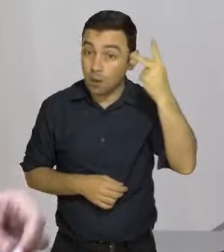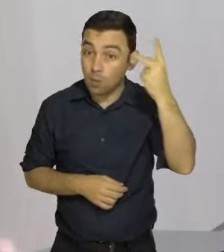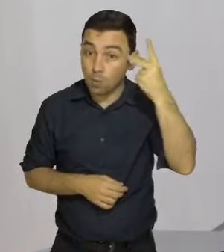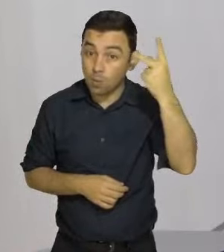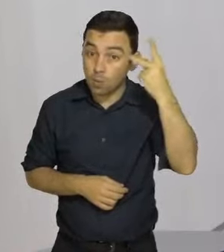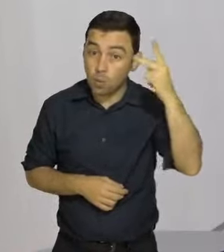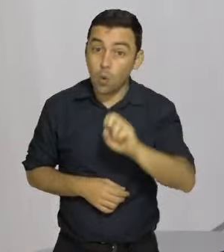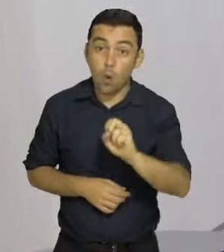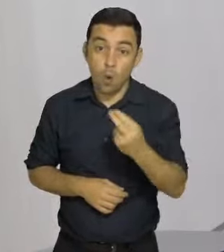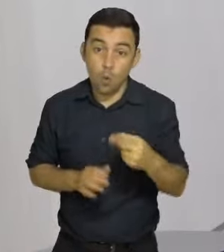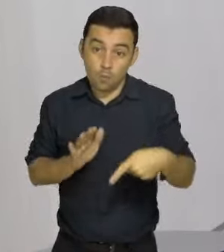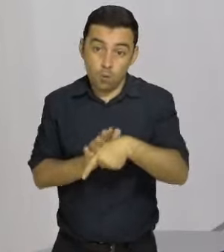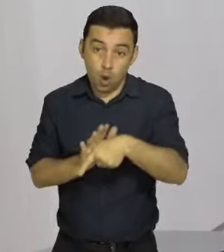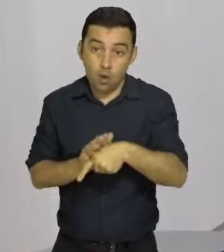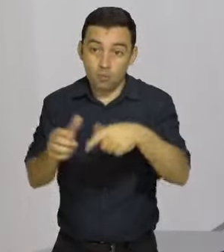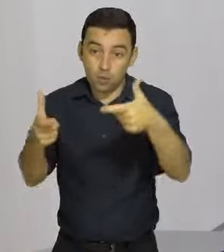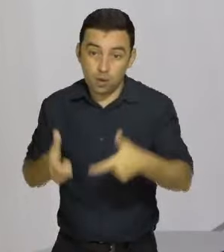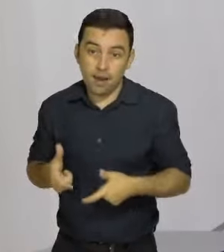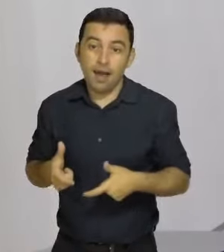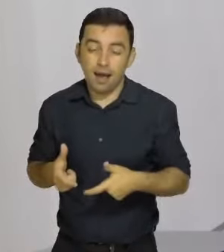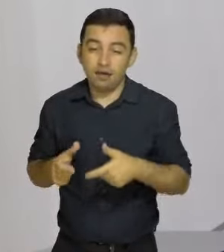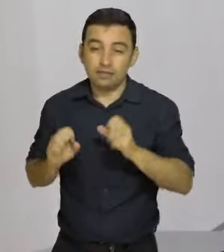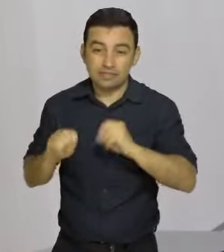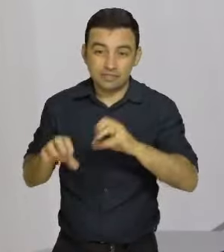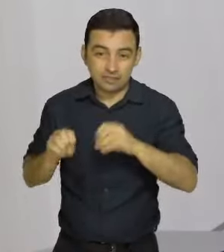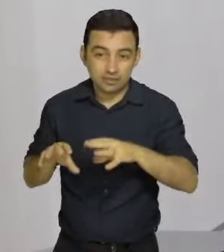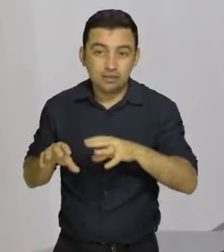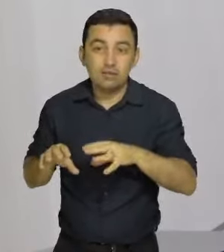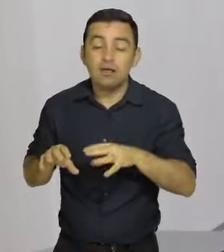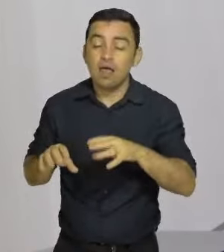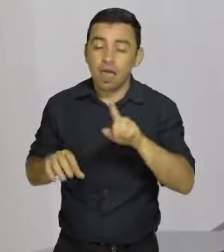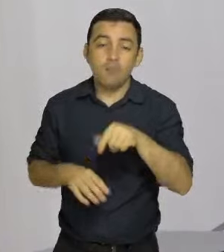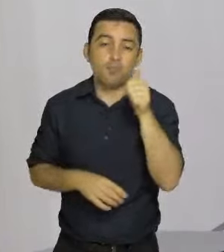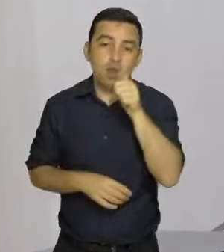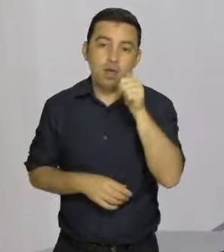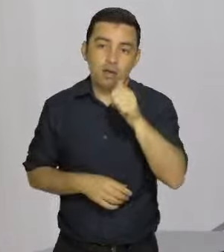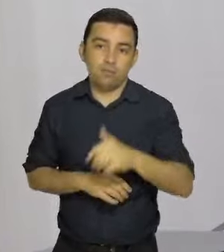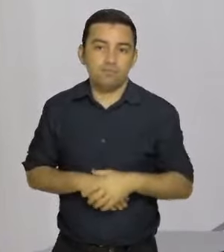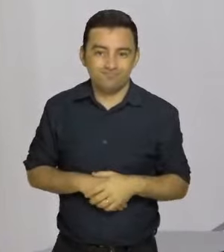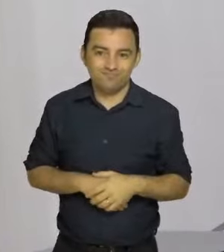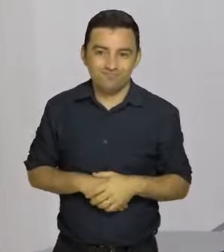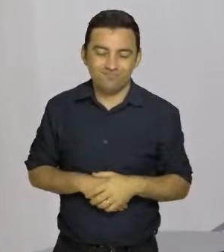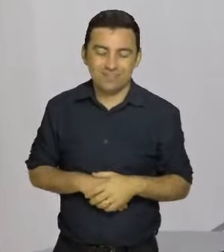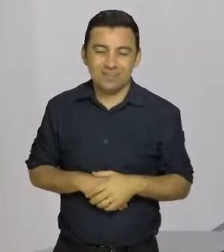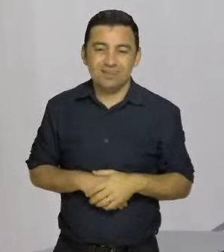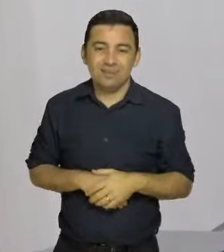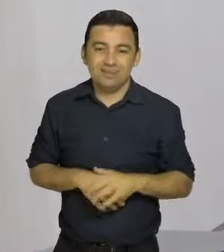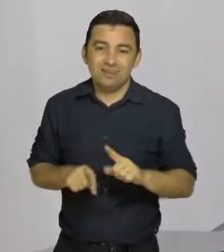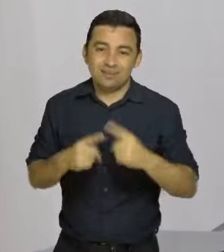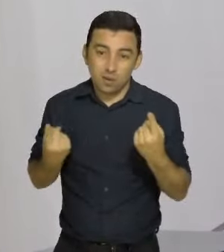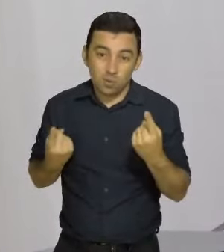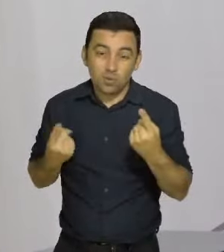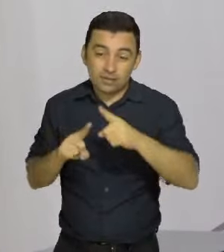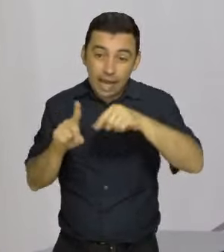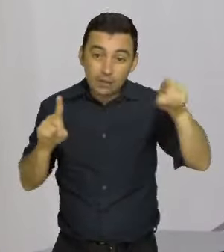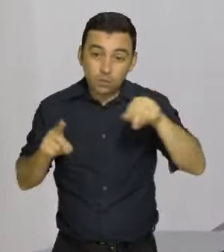dos membros da Academia Brasileira de Ciências são mulheres. Dados da Unesco mostram que